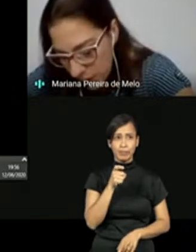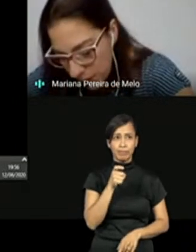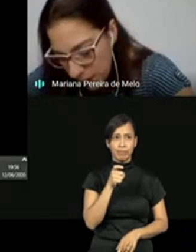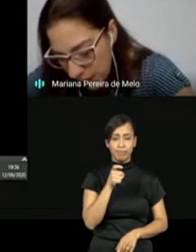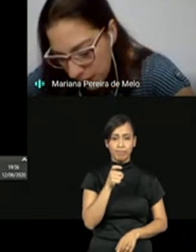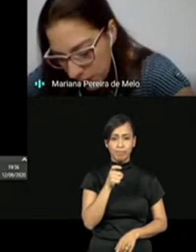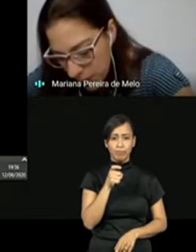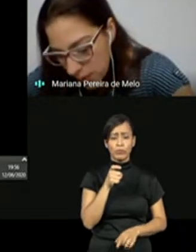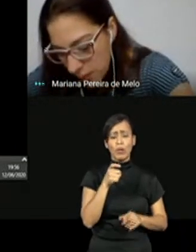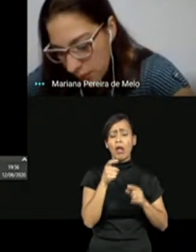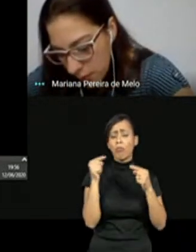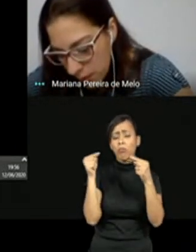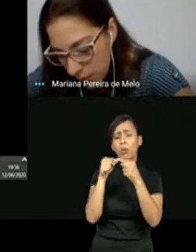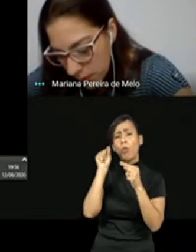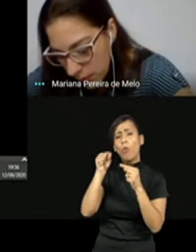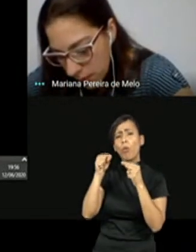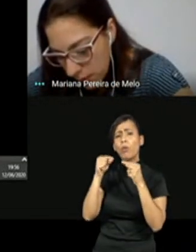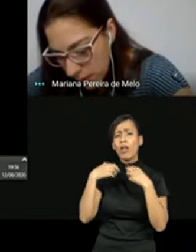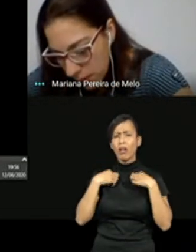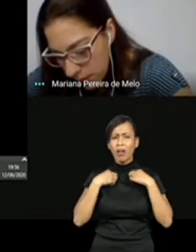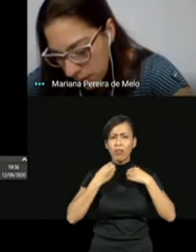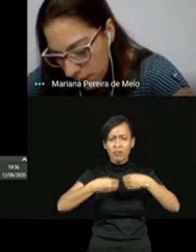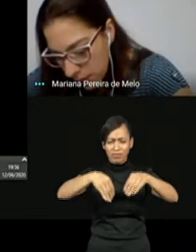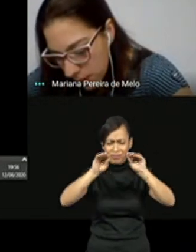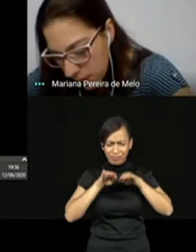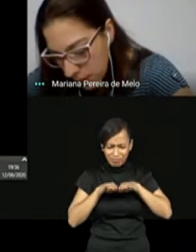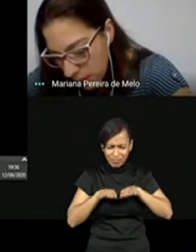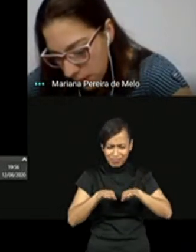número de defeitos